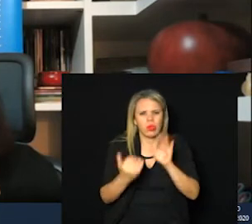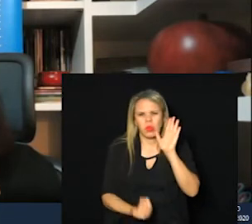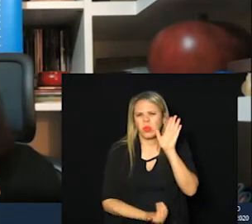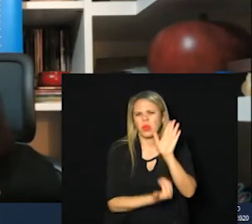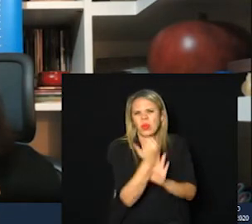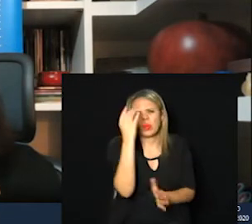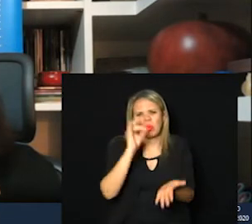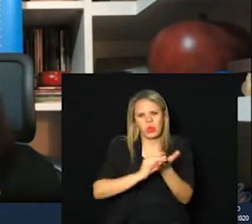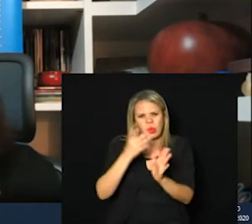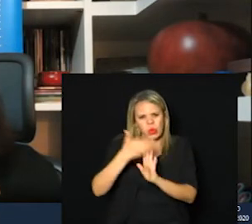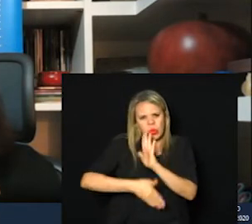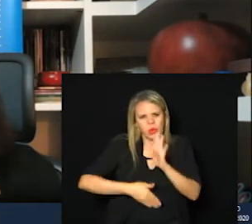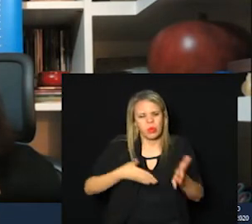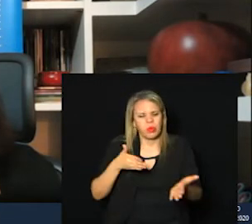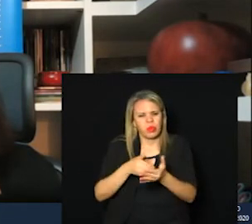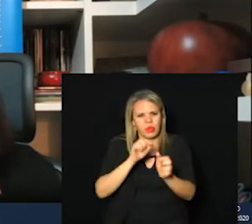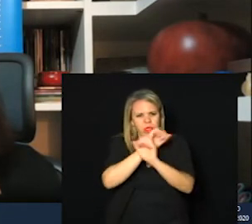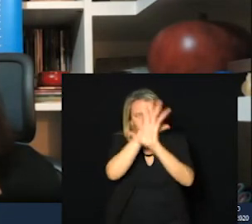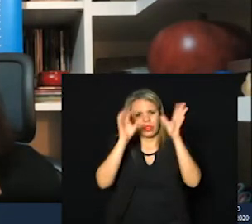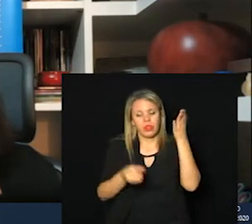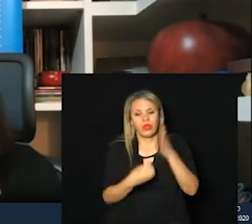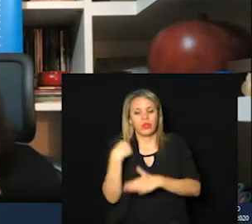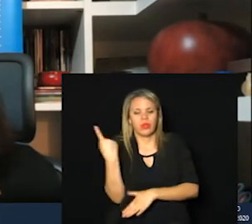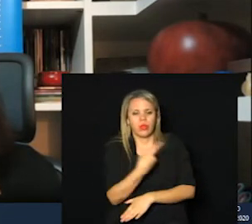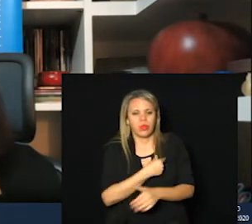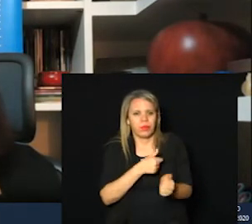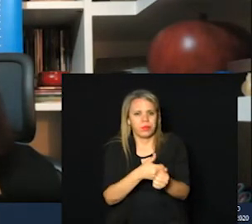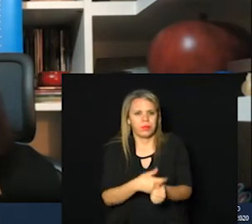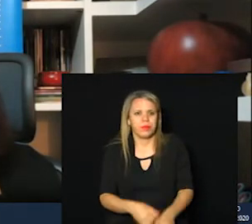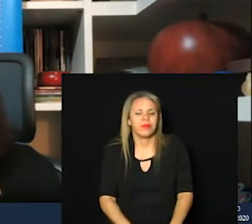que tenhamos clareza sobre o que acontece ao nosso redor.